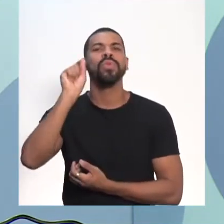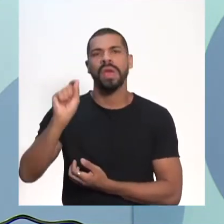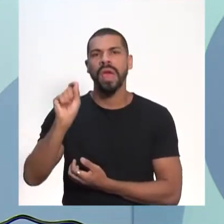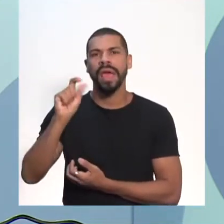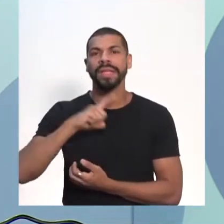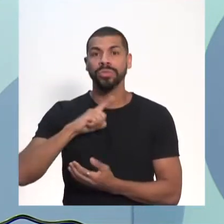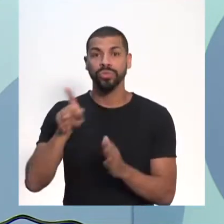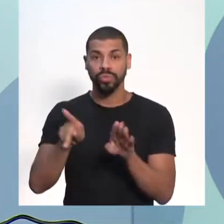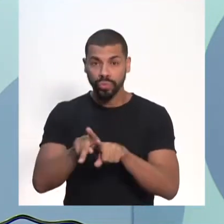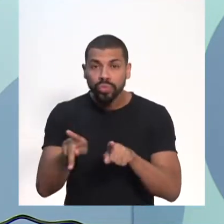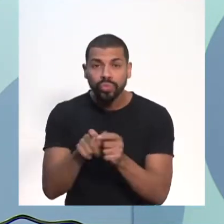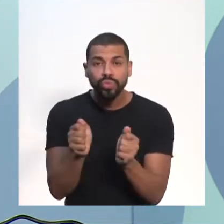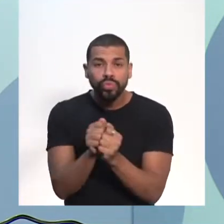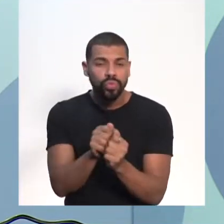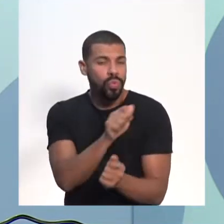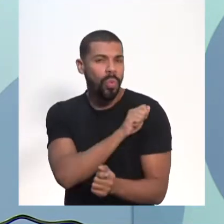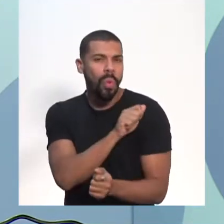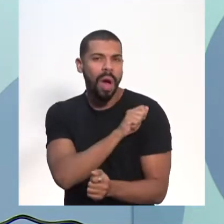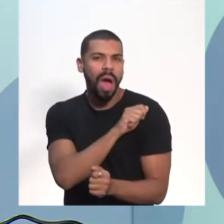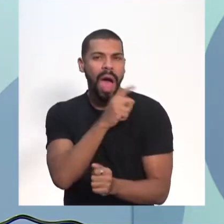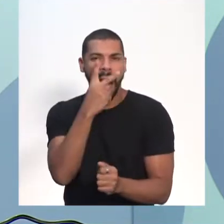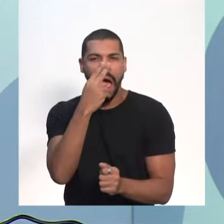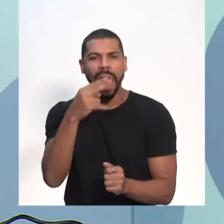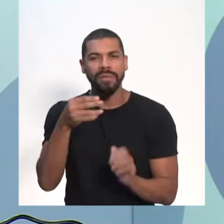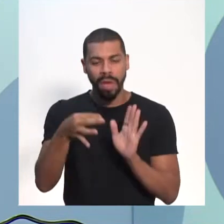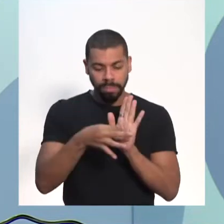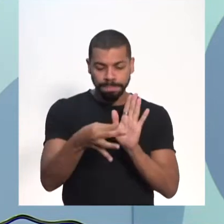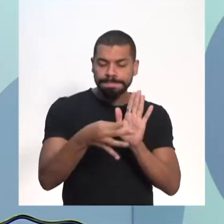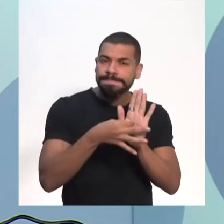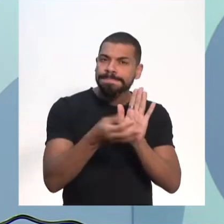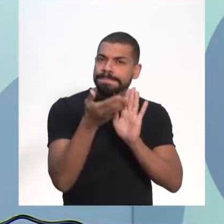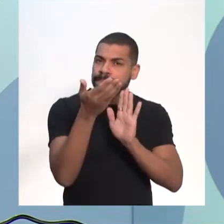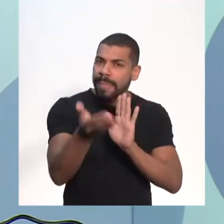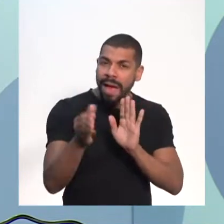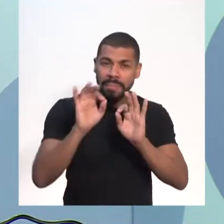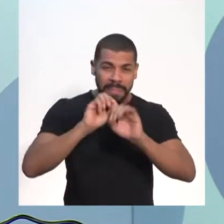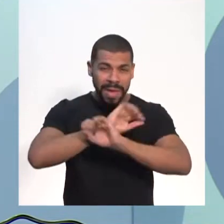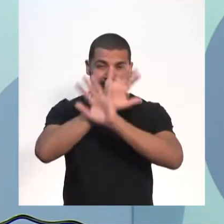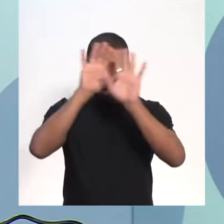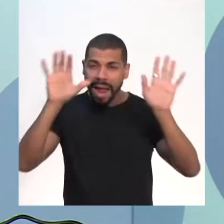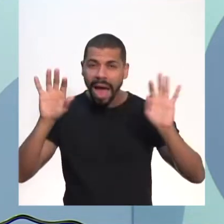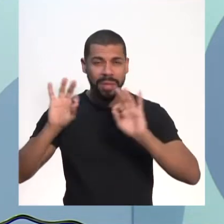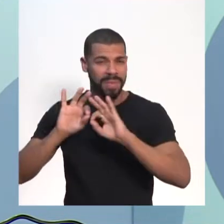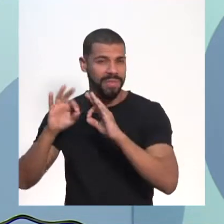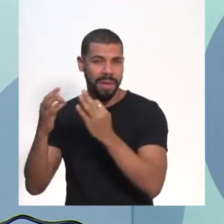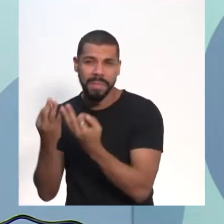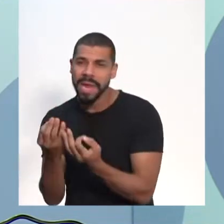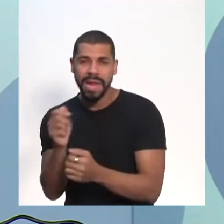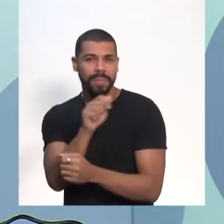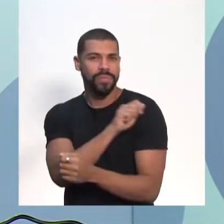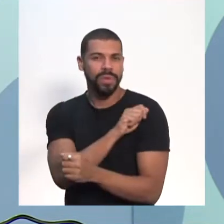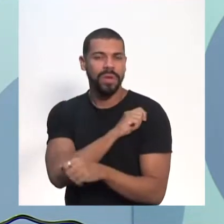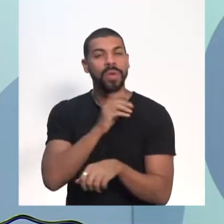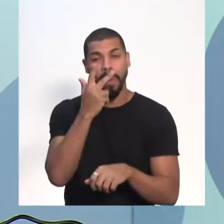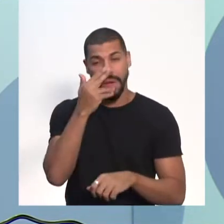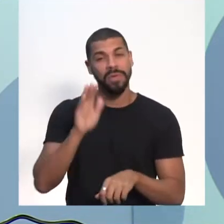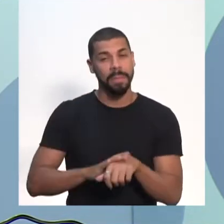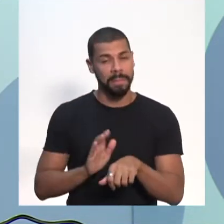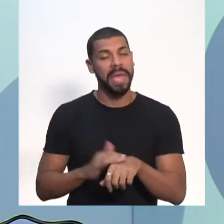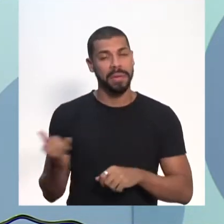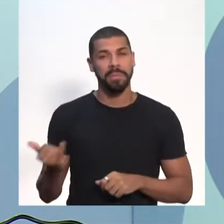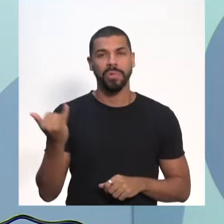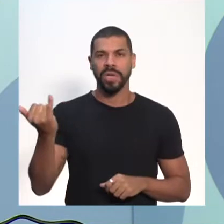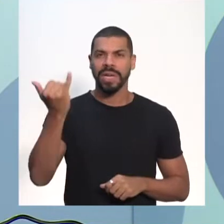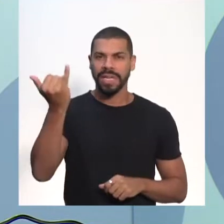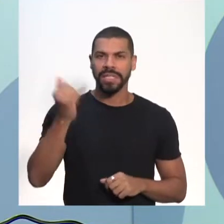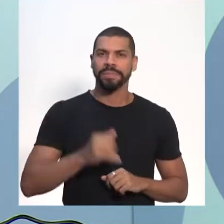nos estudantes. Acho que isso é uma mensagem que precisa ficar clara para as famílias, para os alunos, acho que é muito importante. E daí,